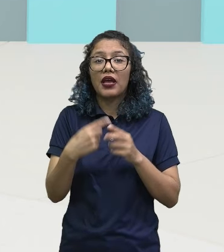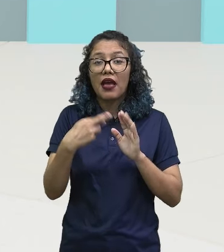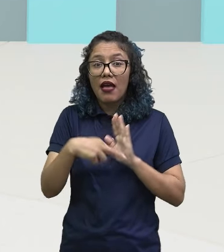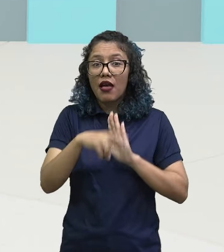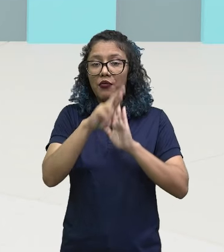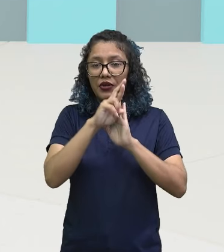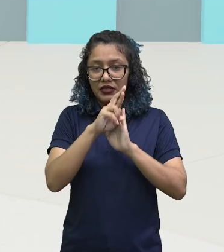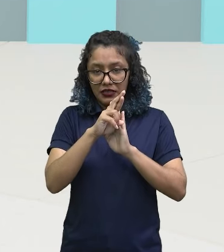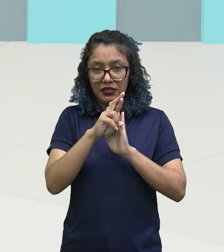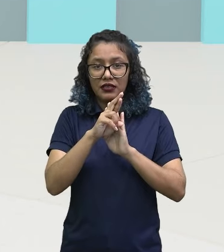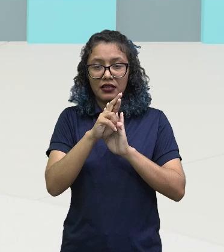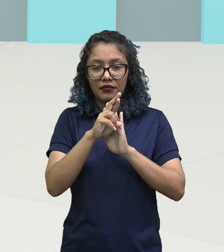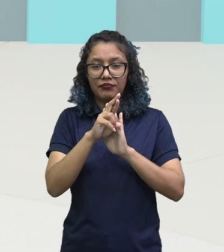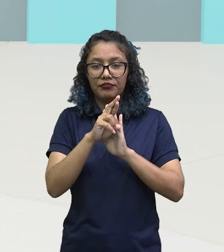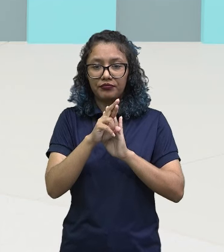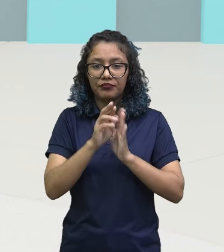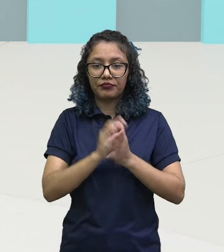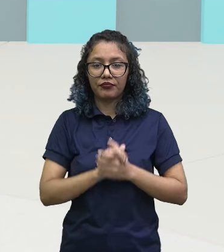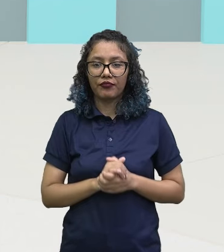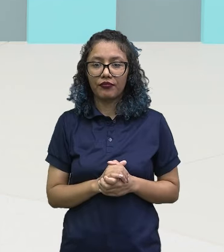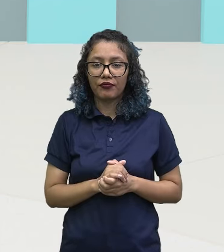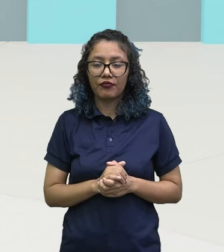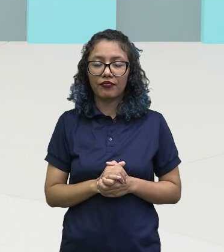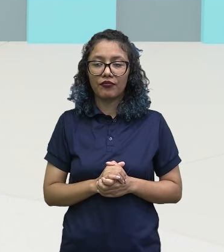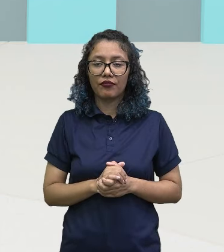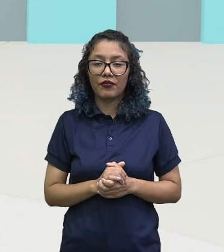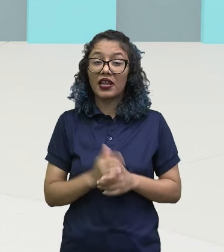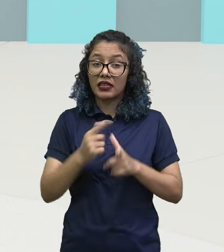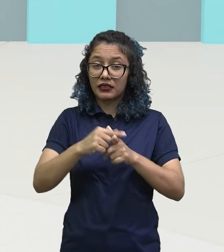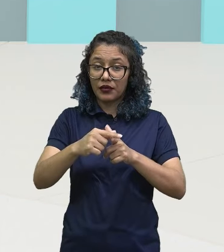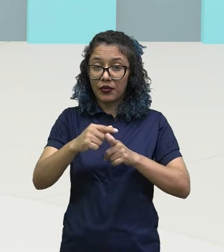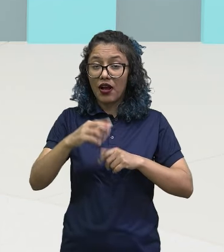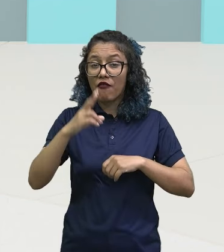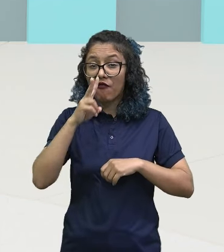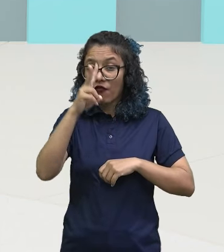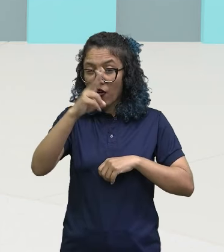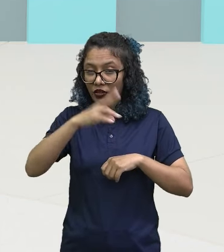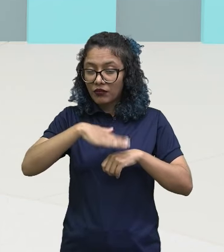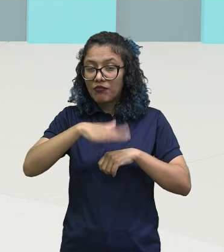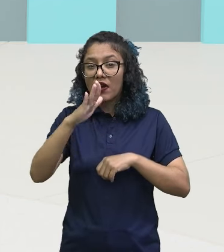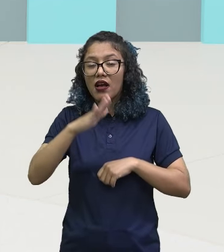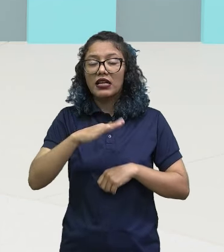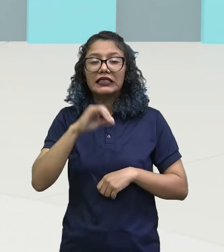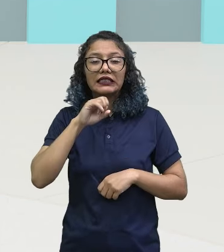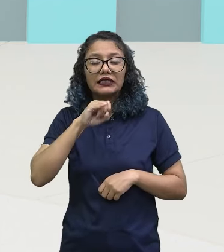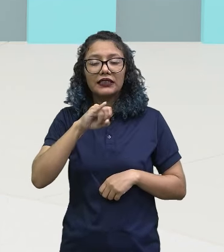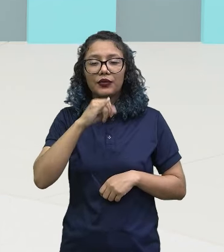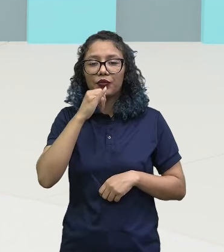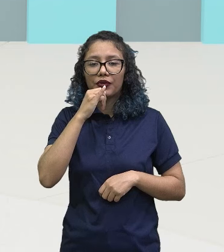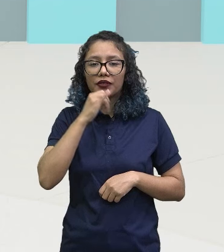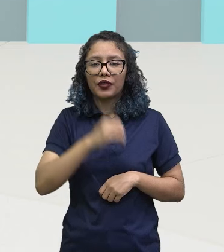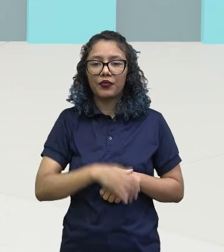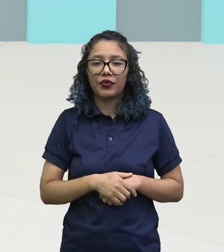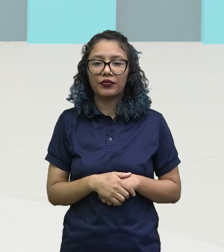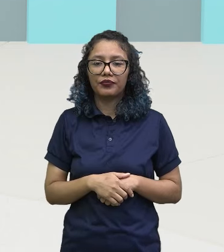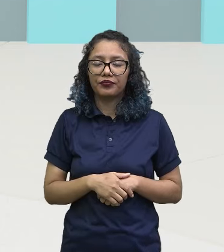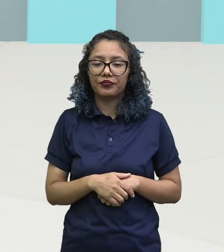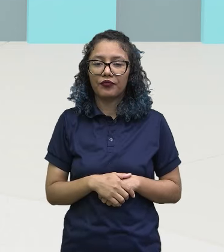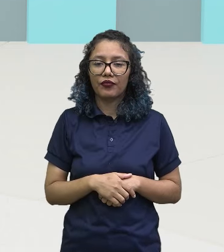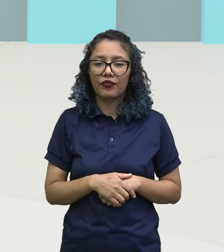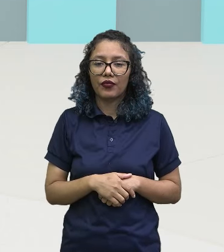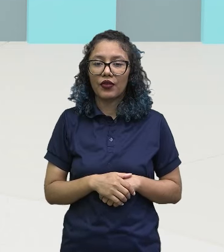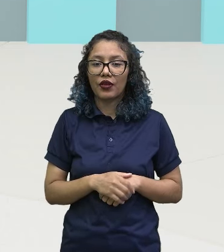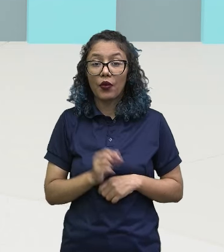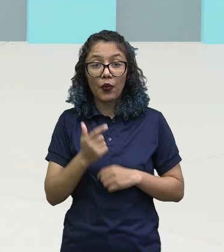tônico vai indicar qual é a sílaba mais forte. Claro, se essa tonicidade, tiver uma regra ali,